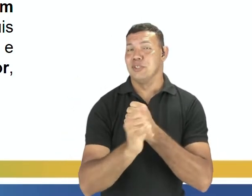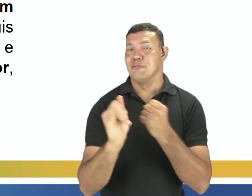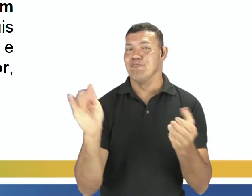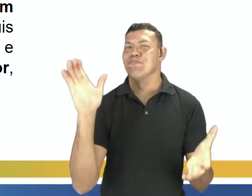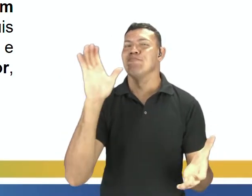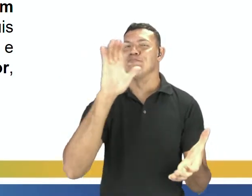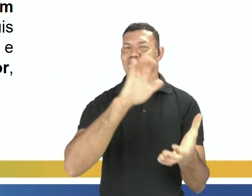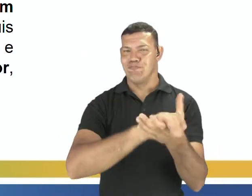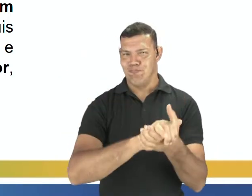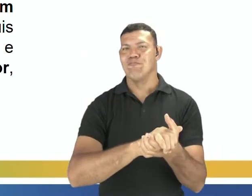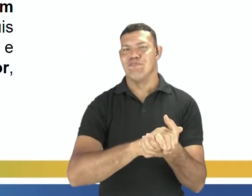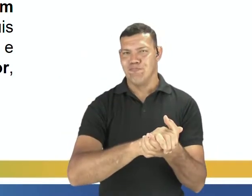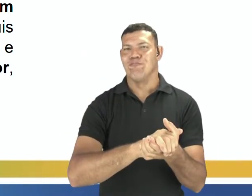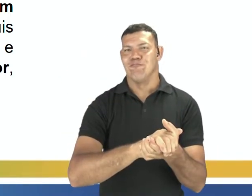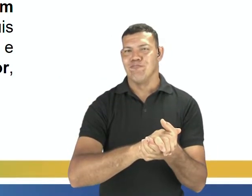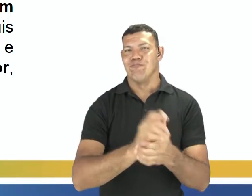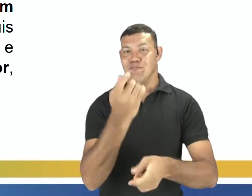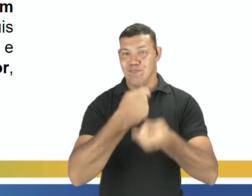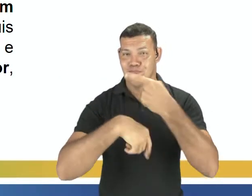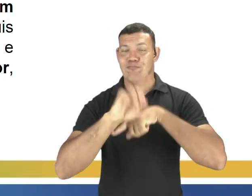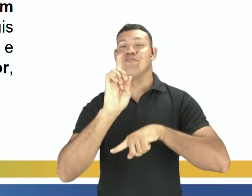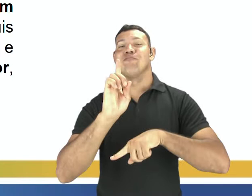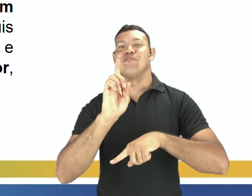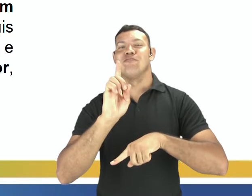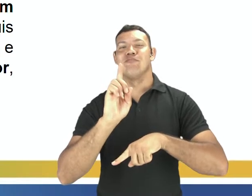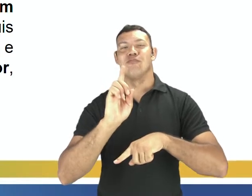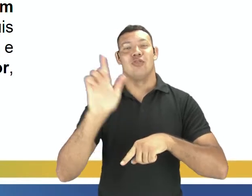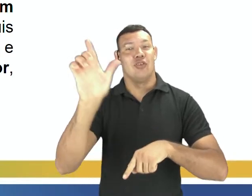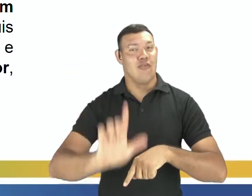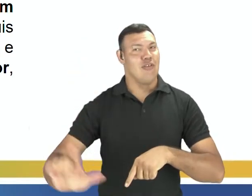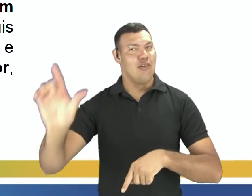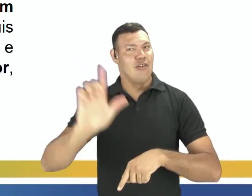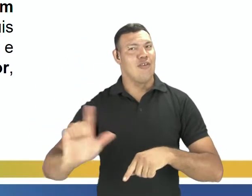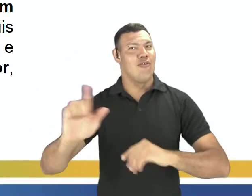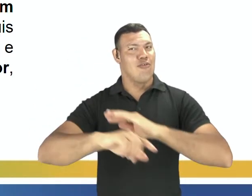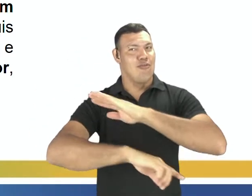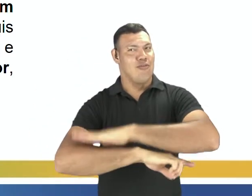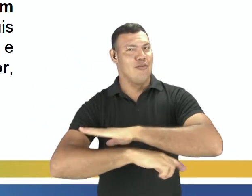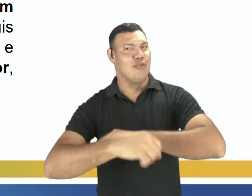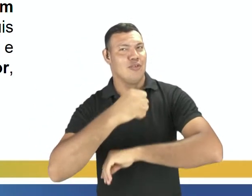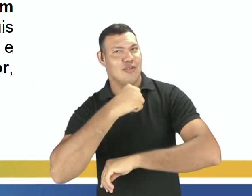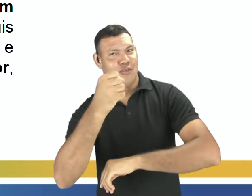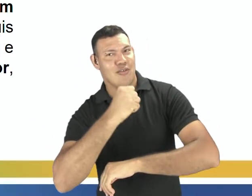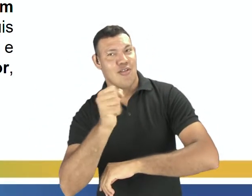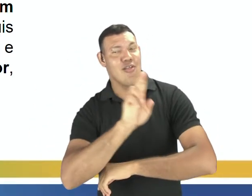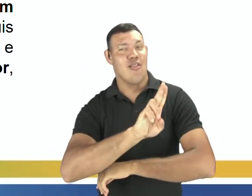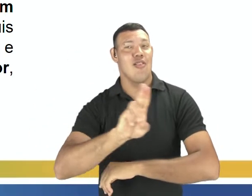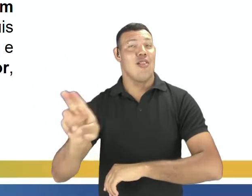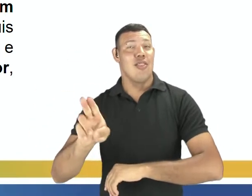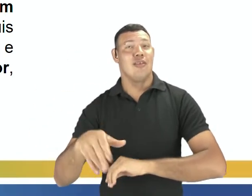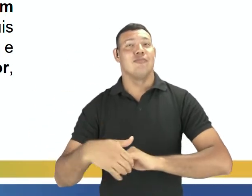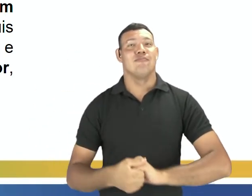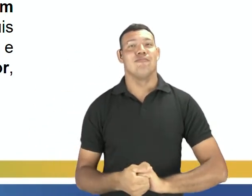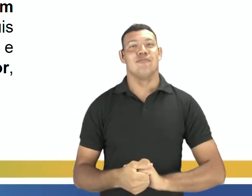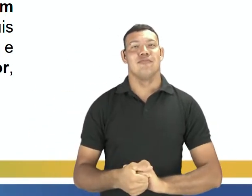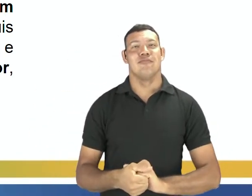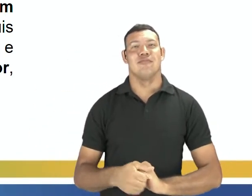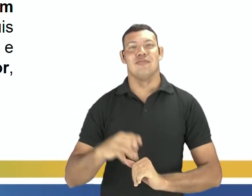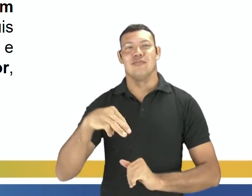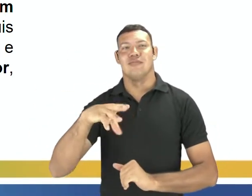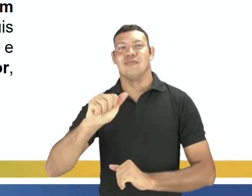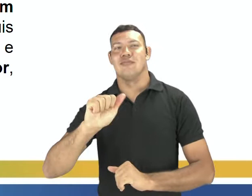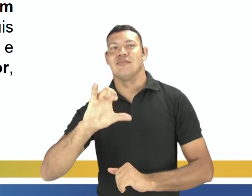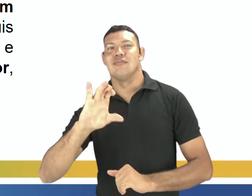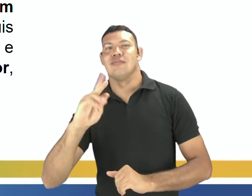bem sucedido entre literatura e jornalismo. Grandes nomes como, não esqueçam, Machado de Assis,